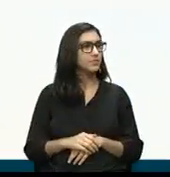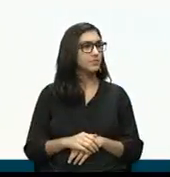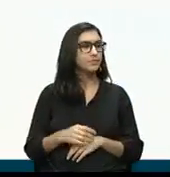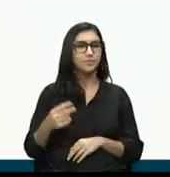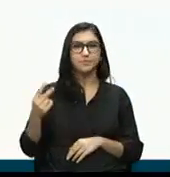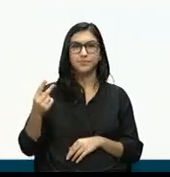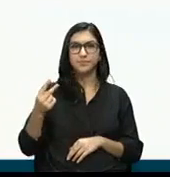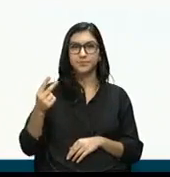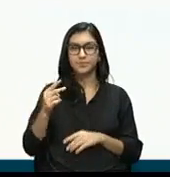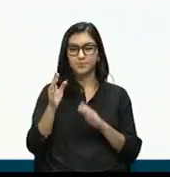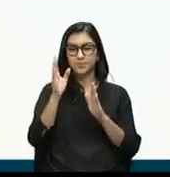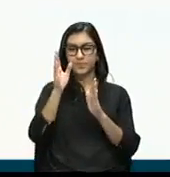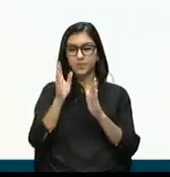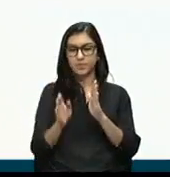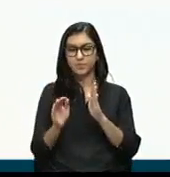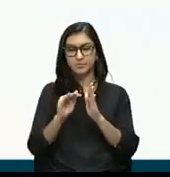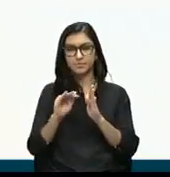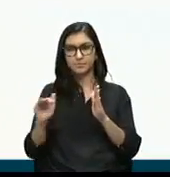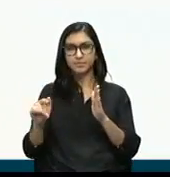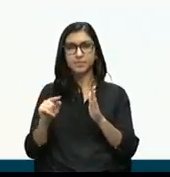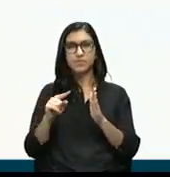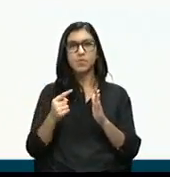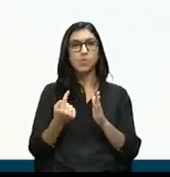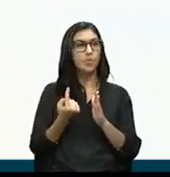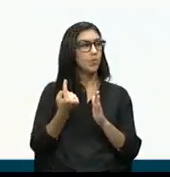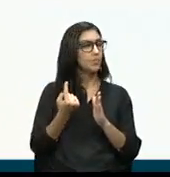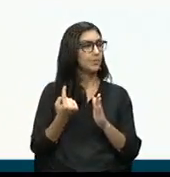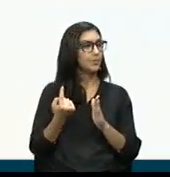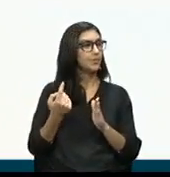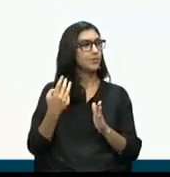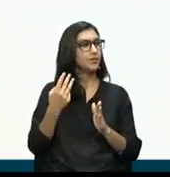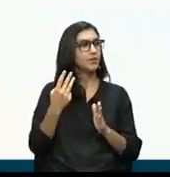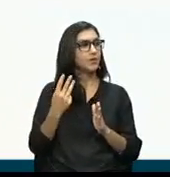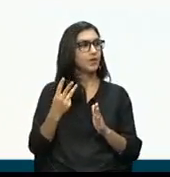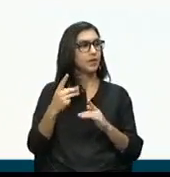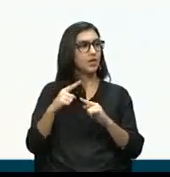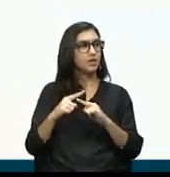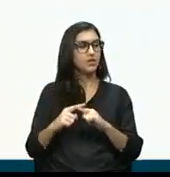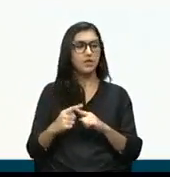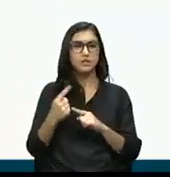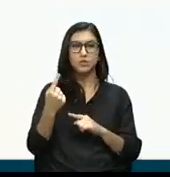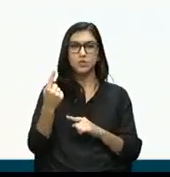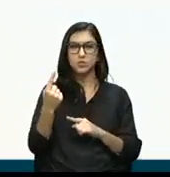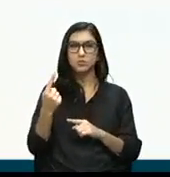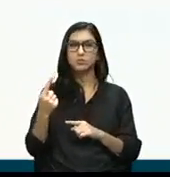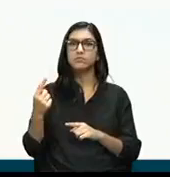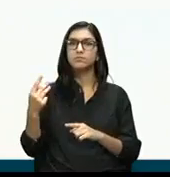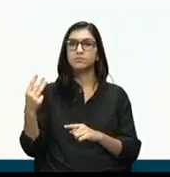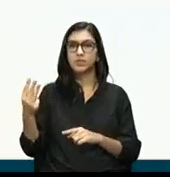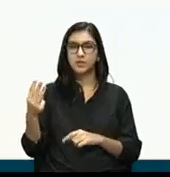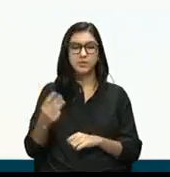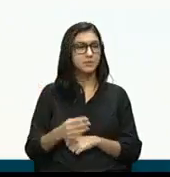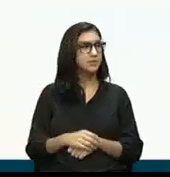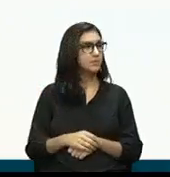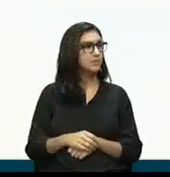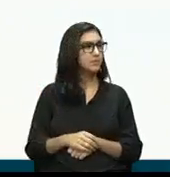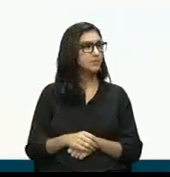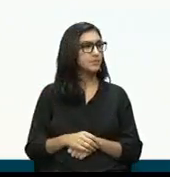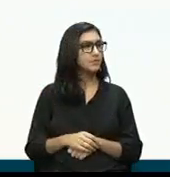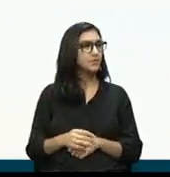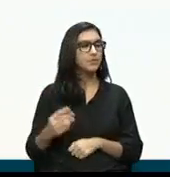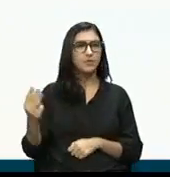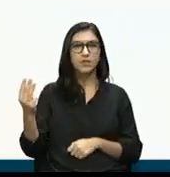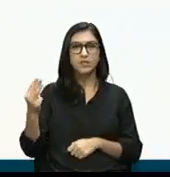segundo elemento da segunda linha é o 1. 3 vezes 1, 3. E o